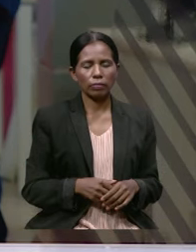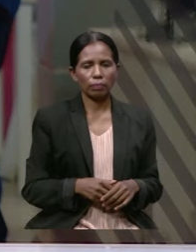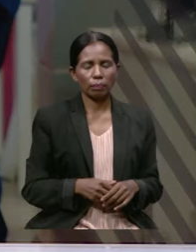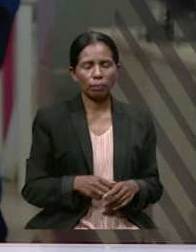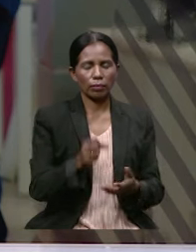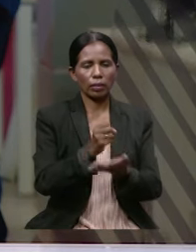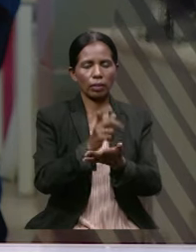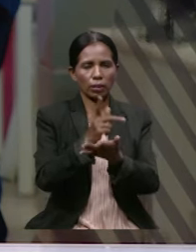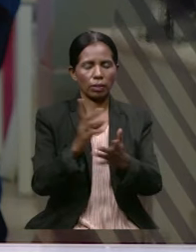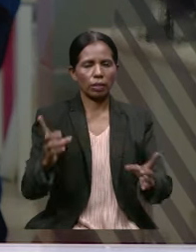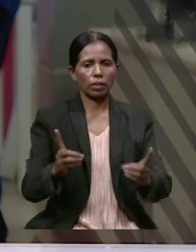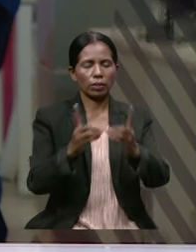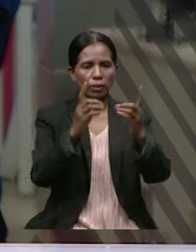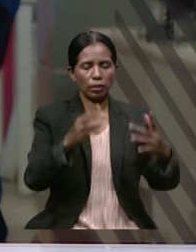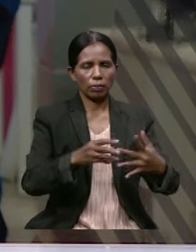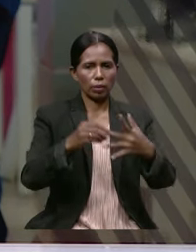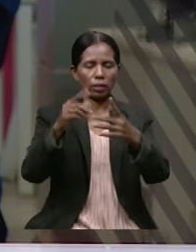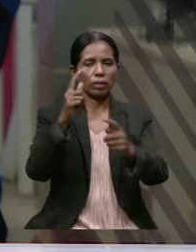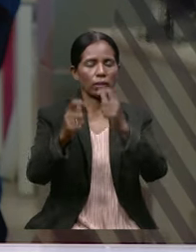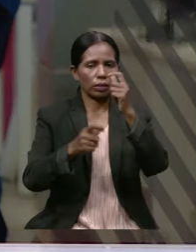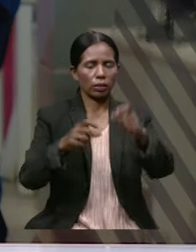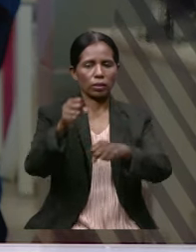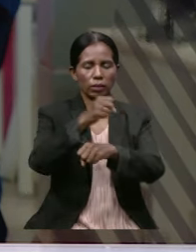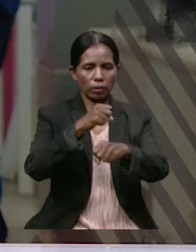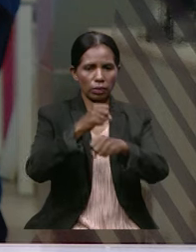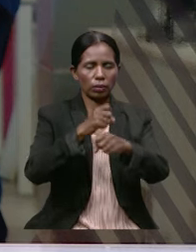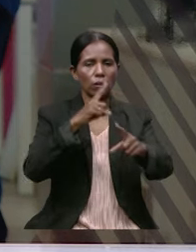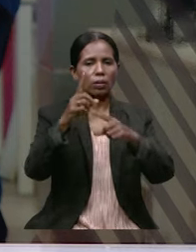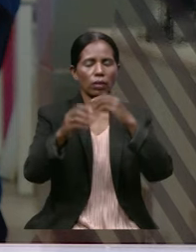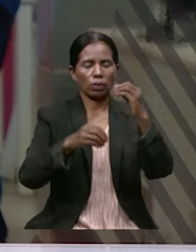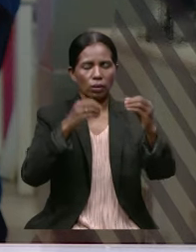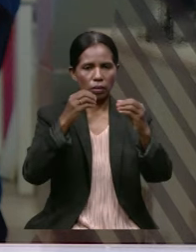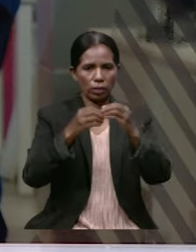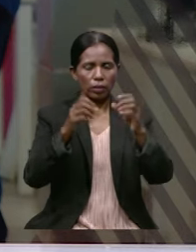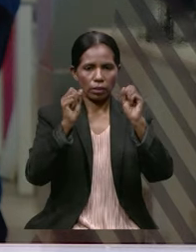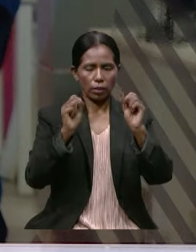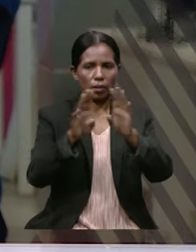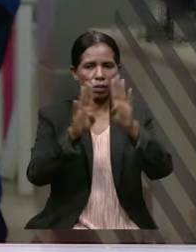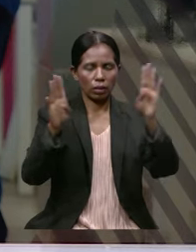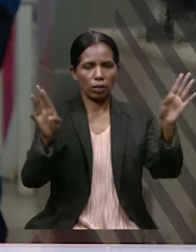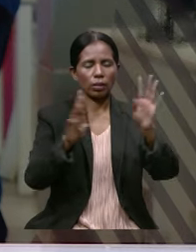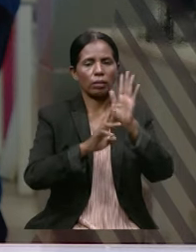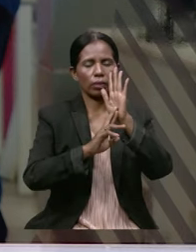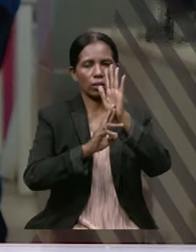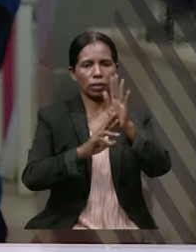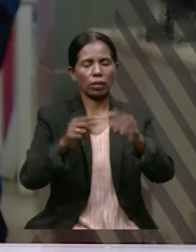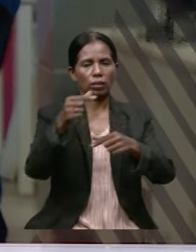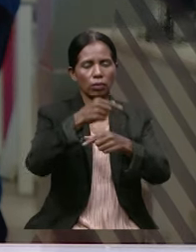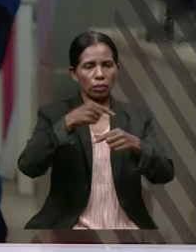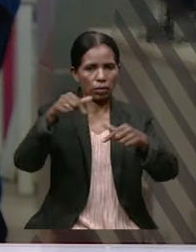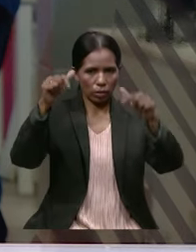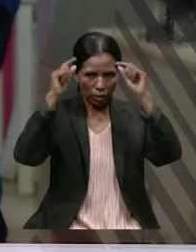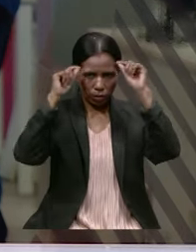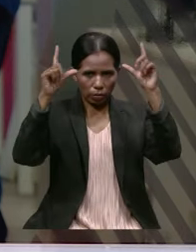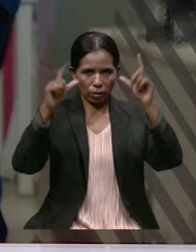SECOMS, hasoru malu, espesialista teknolojia Singapura, hodi koalia kona ba posibilidade, loke reprezentasaun Google e